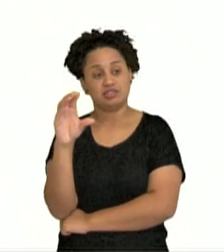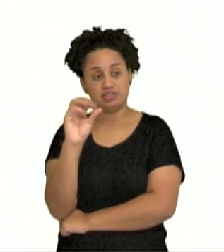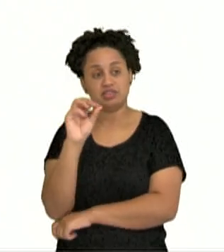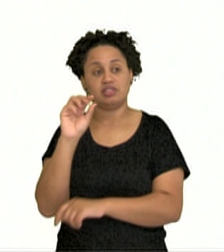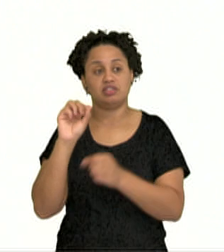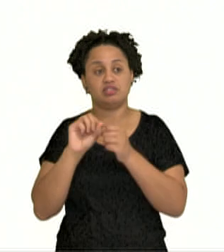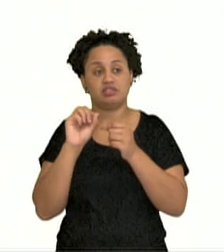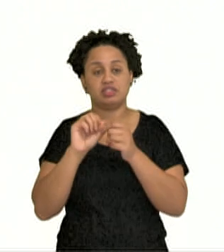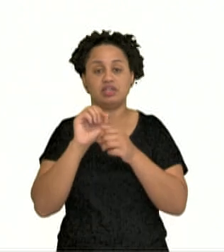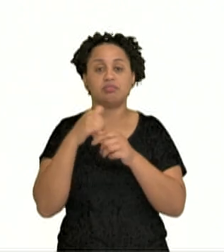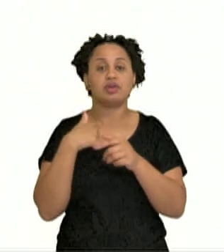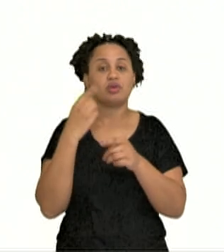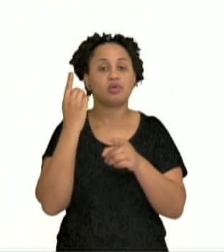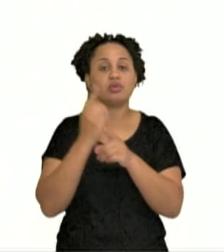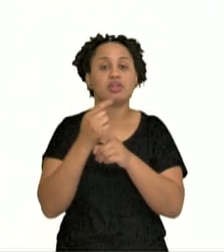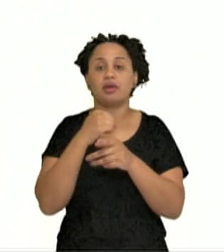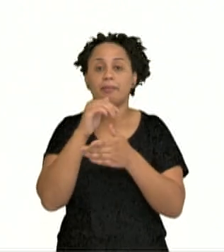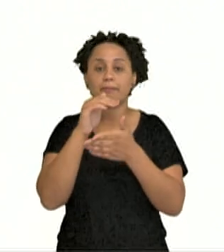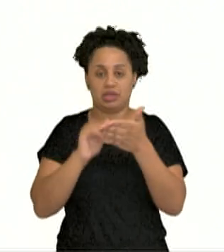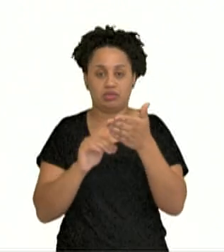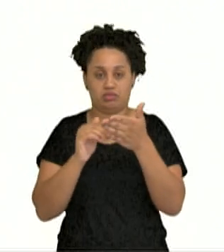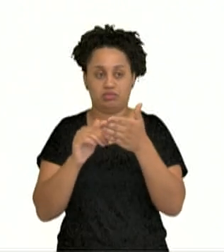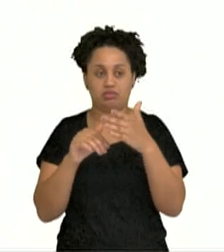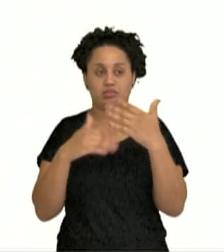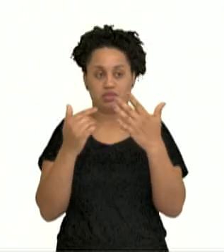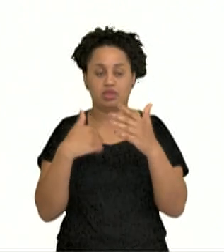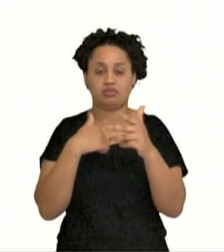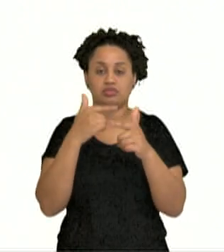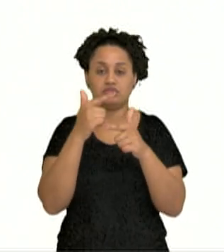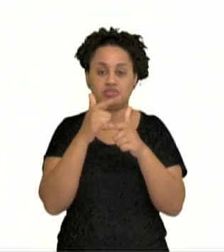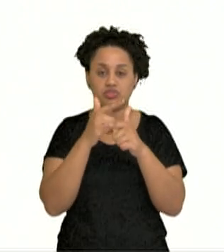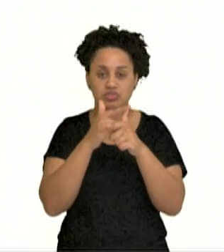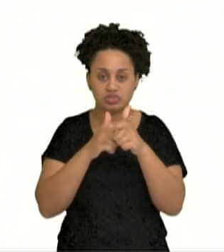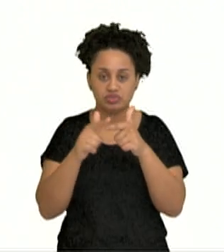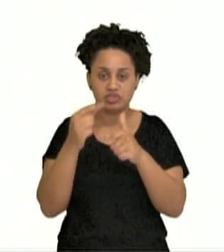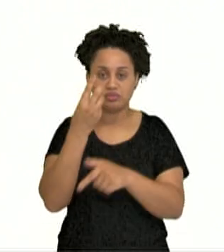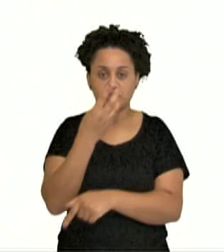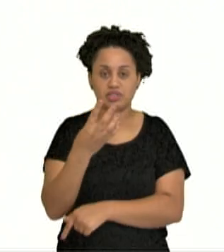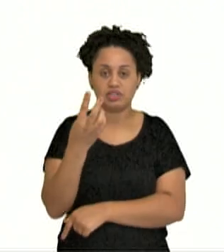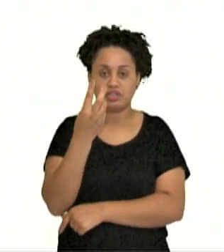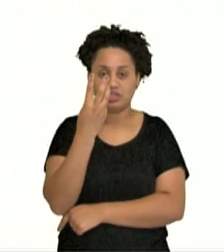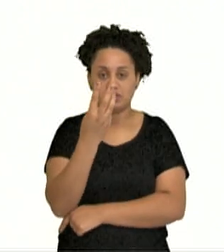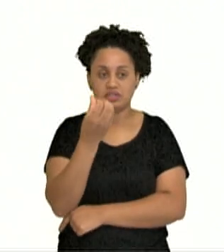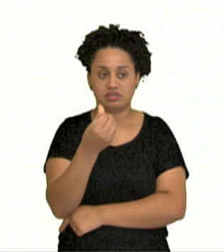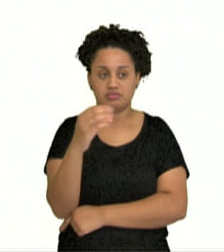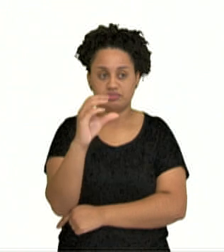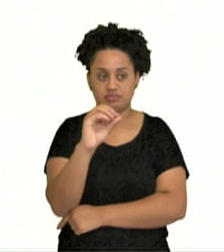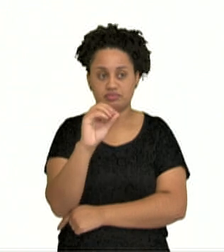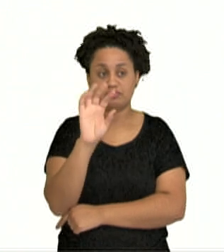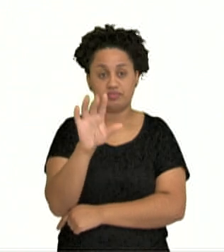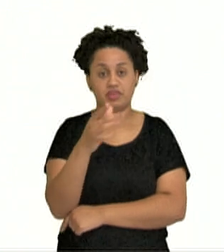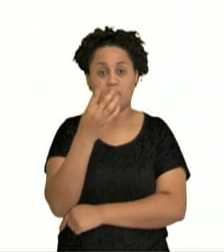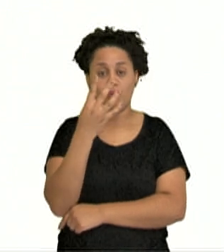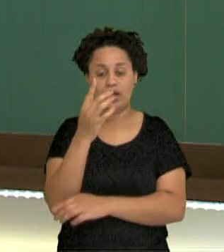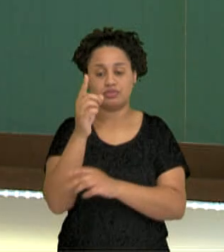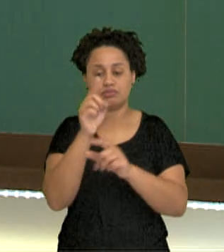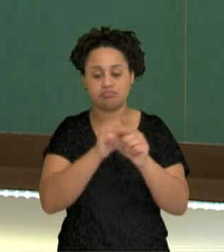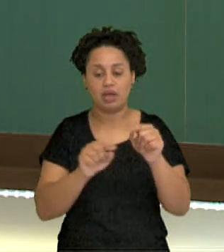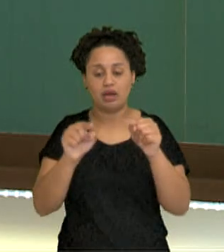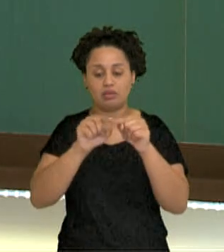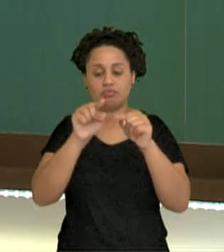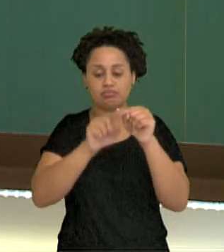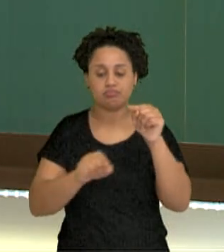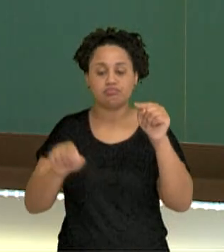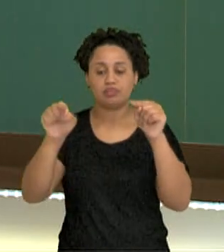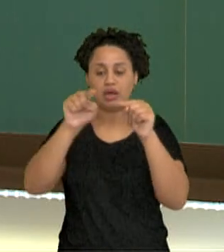a menor determinação desse ângulo. Dividindo por 360, eu vejo que ele dá 4 voltas na